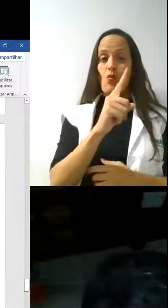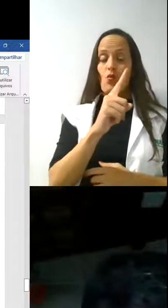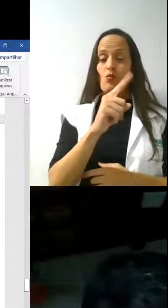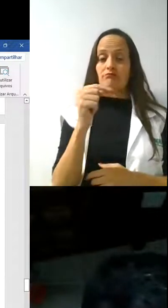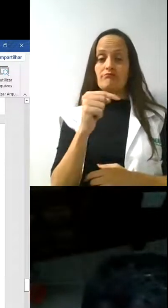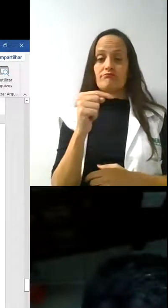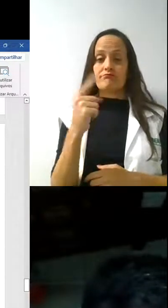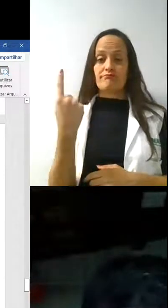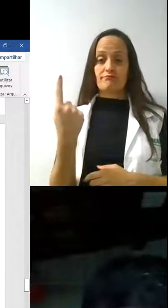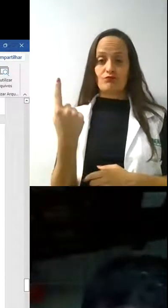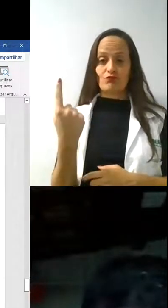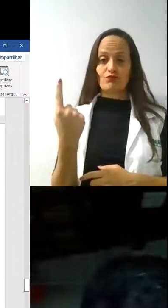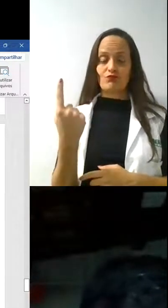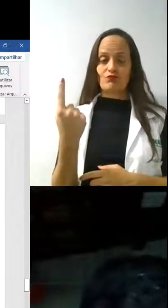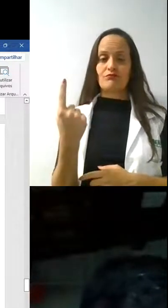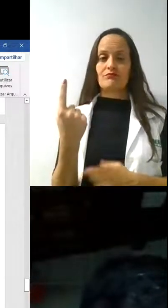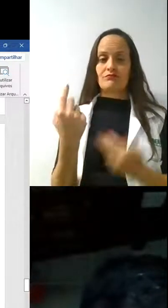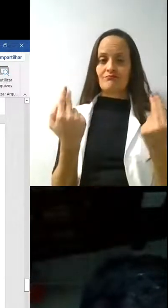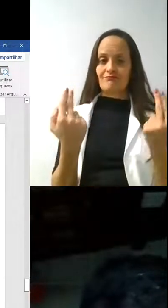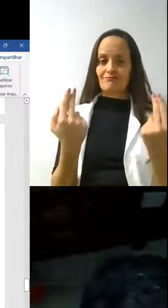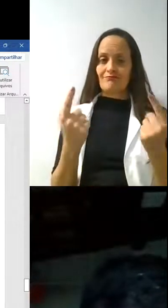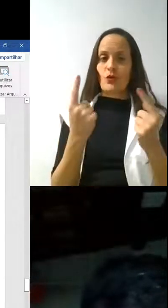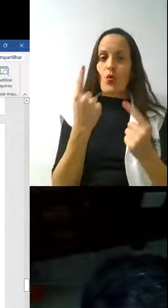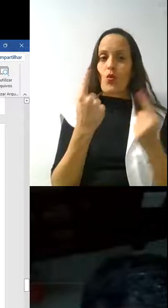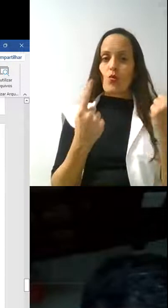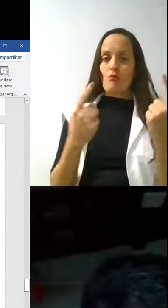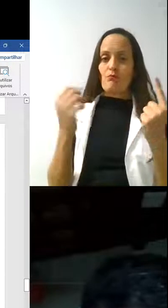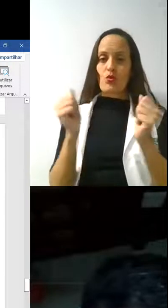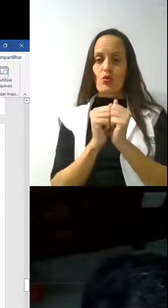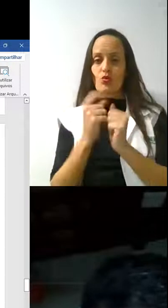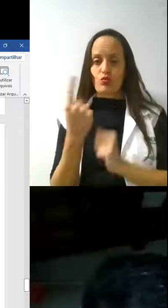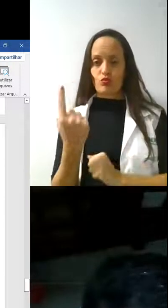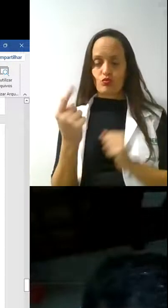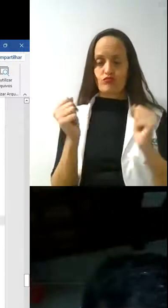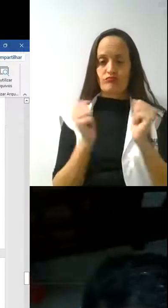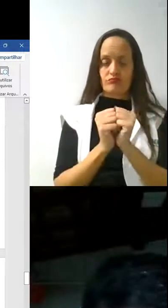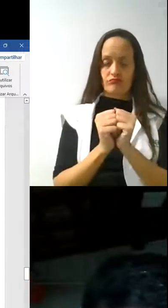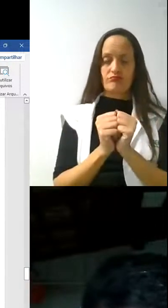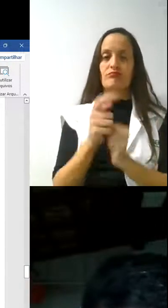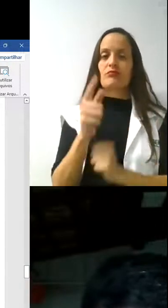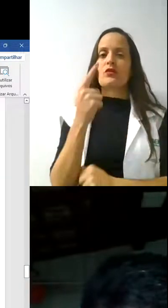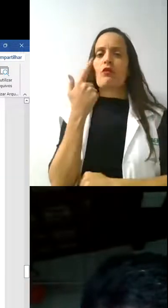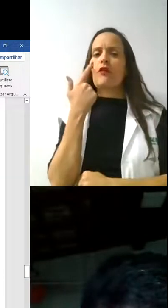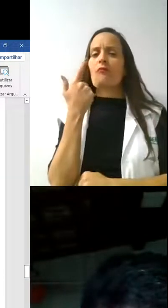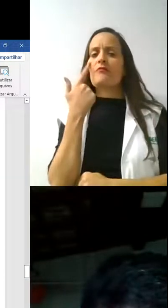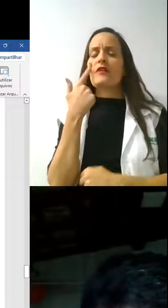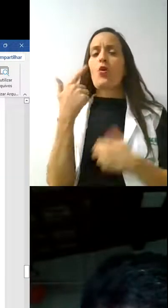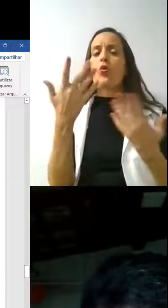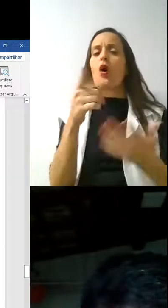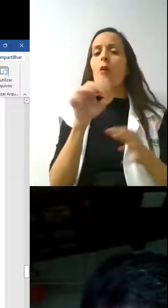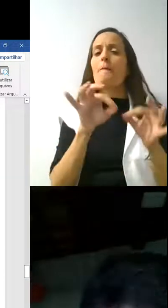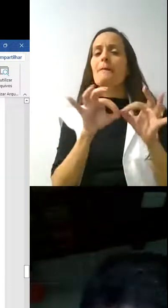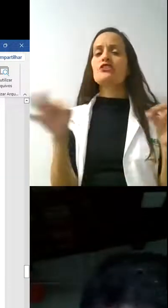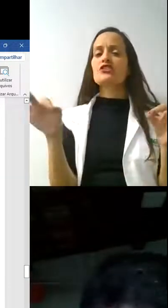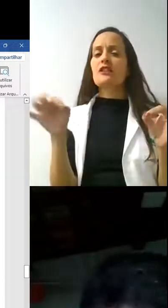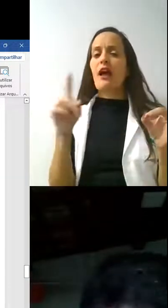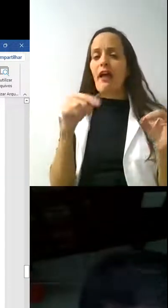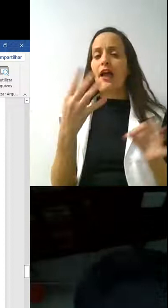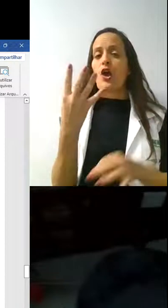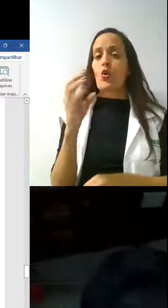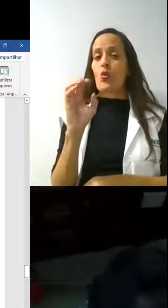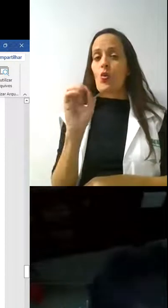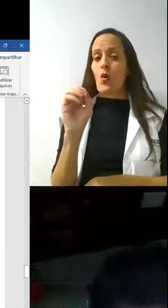real, é justamente o valor, né, na realidade. Então, na realidade aqui, o que que a gente tem? Qual que é a medida que a gente tem?